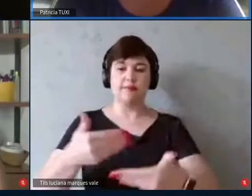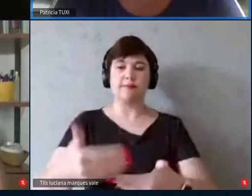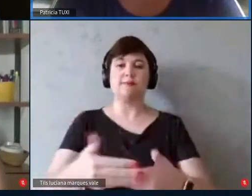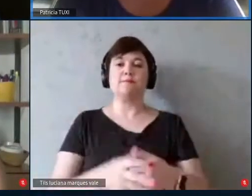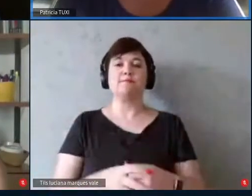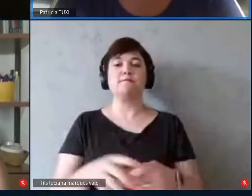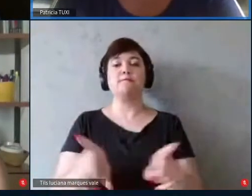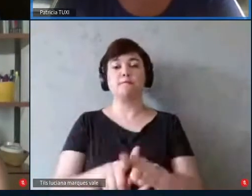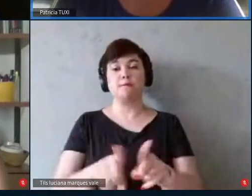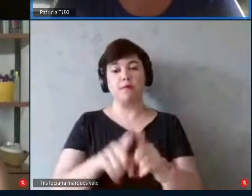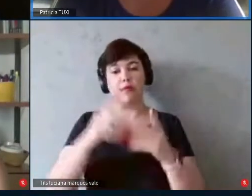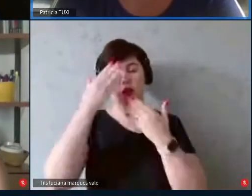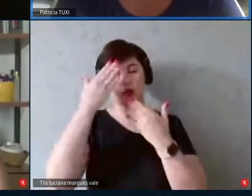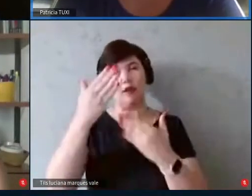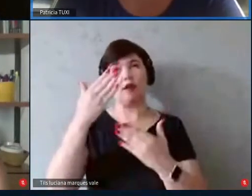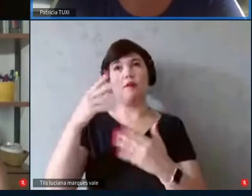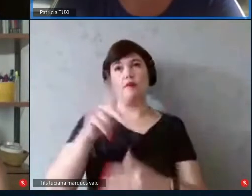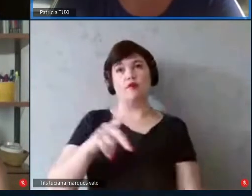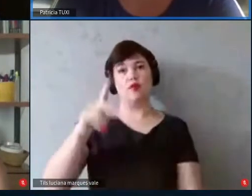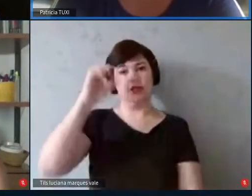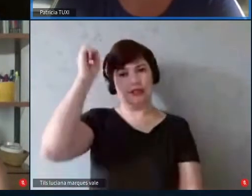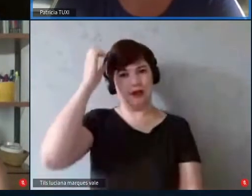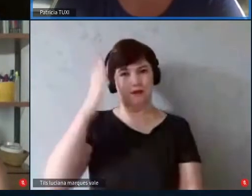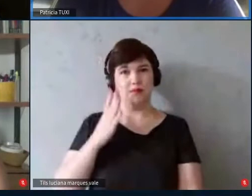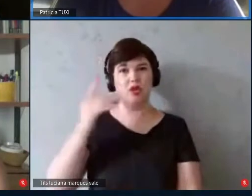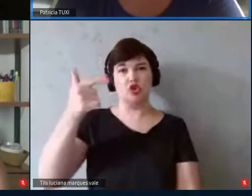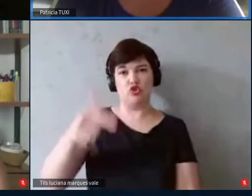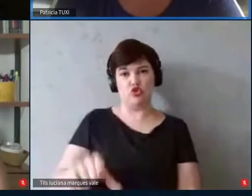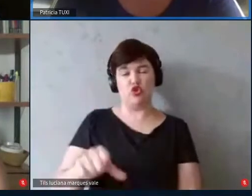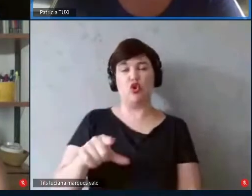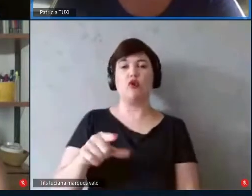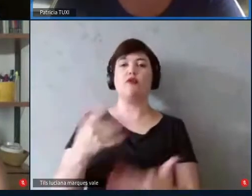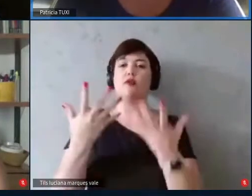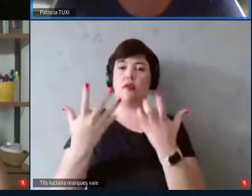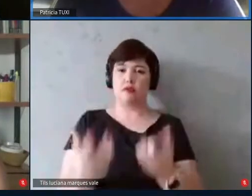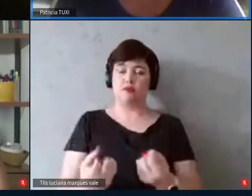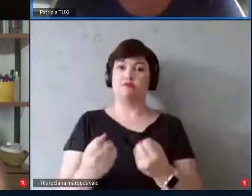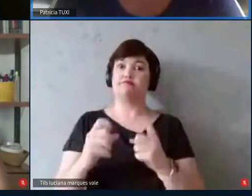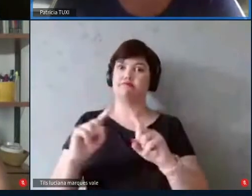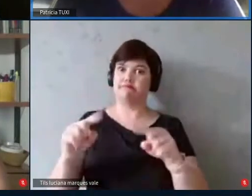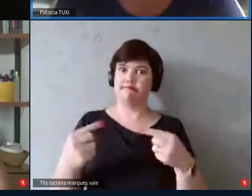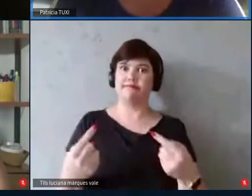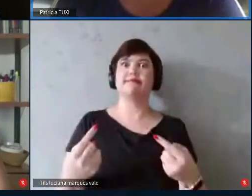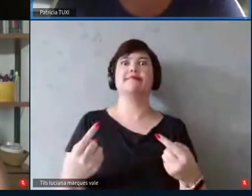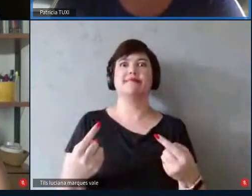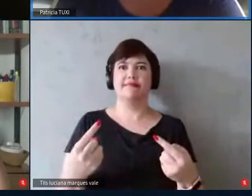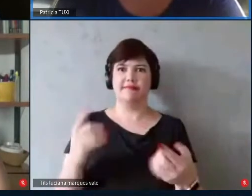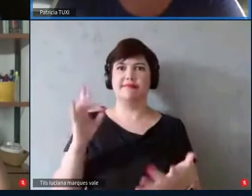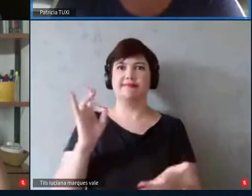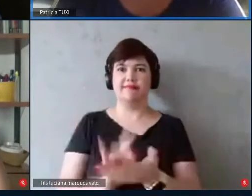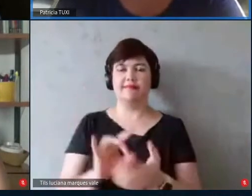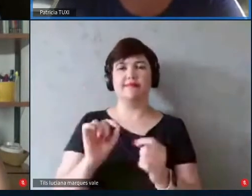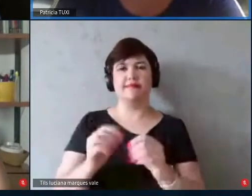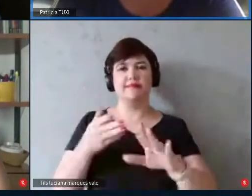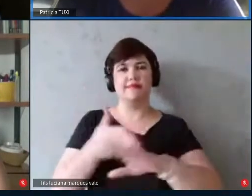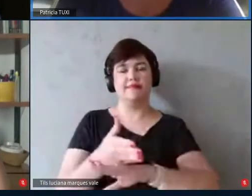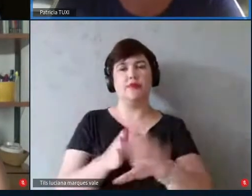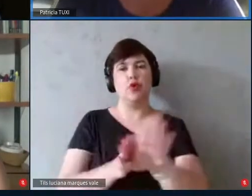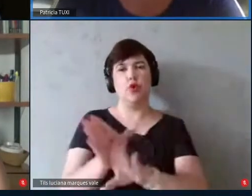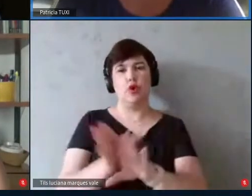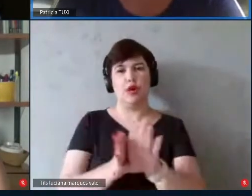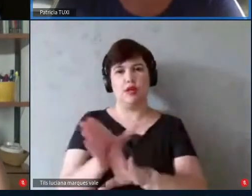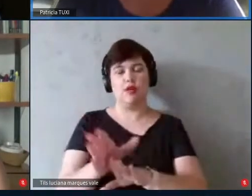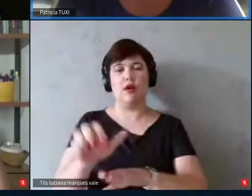Quero agradecer a Sabine por, mais uma vez, ter aceitado um desafio de atuar como orientadora